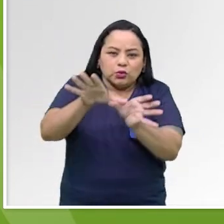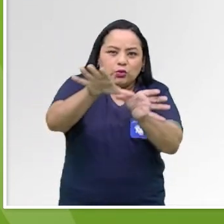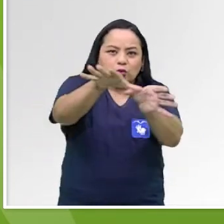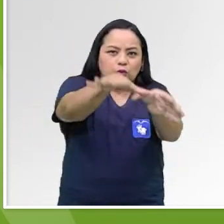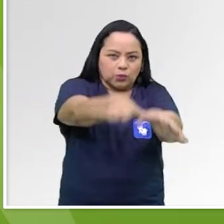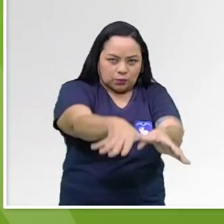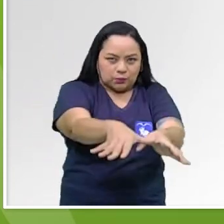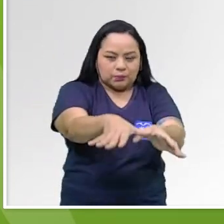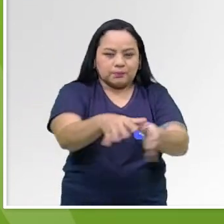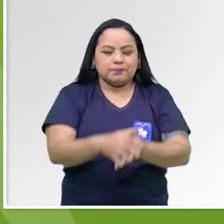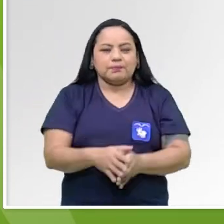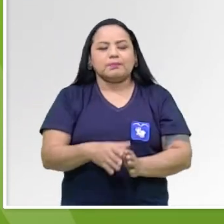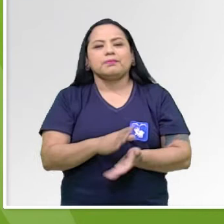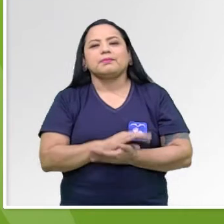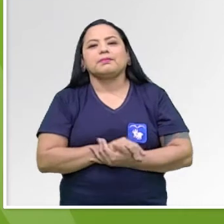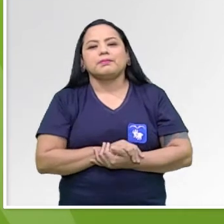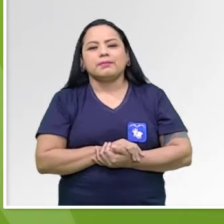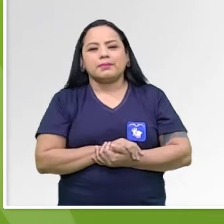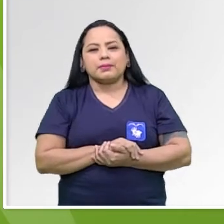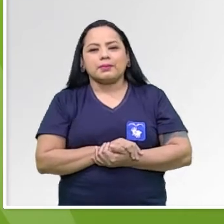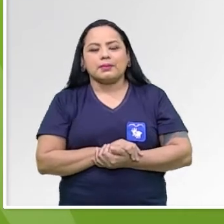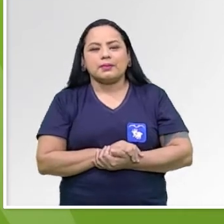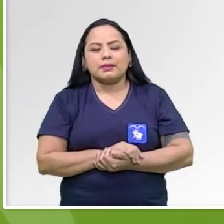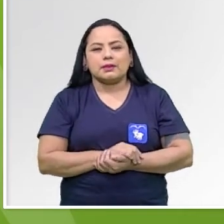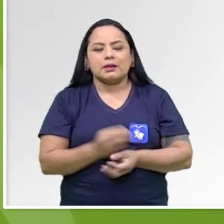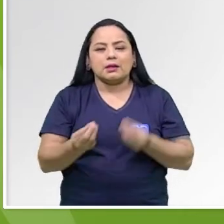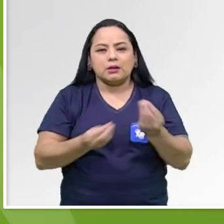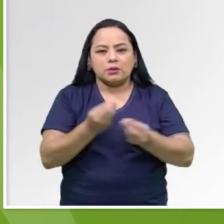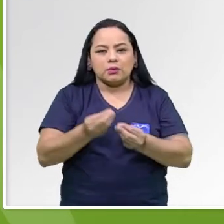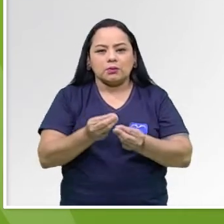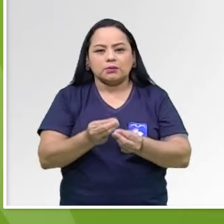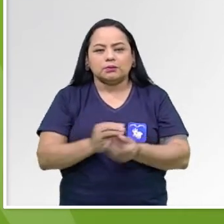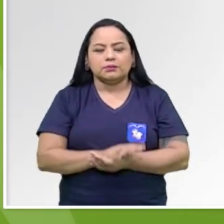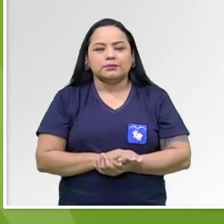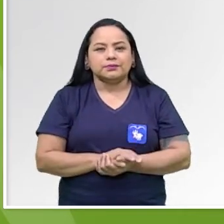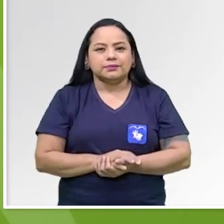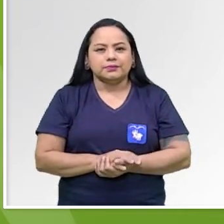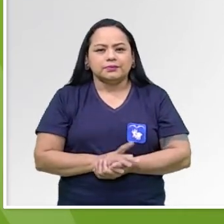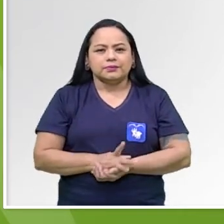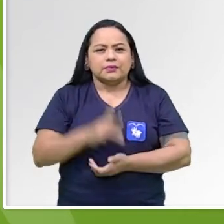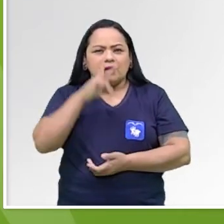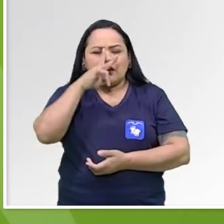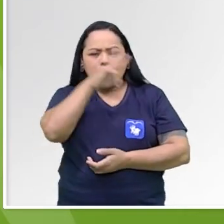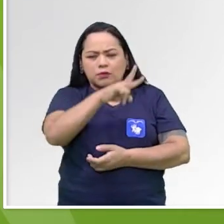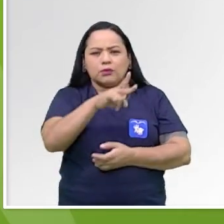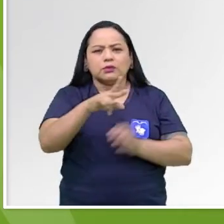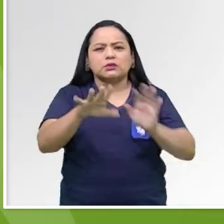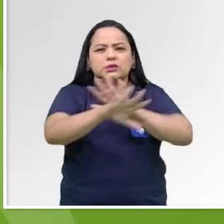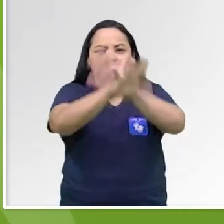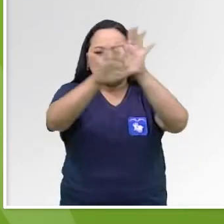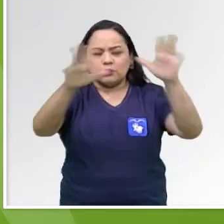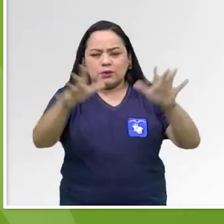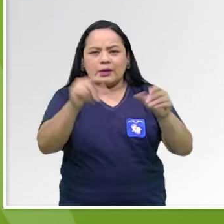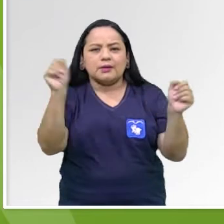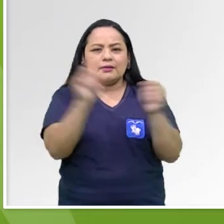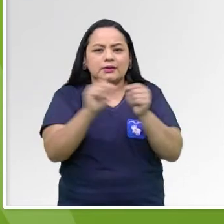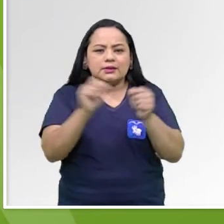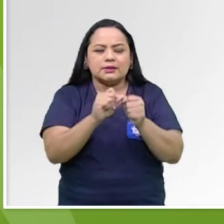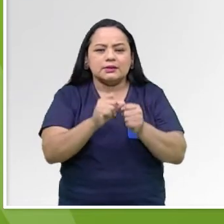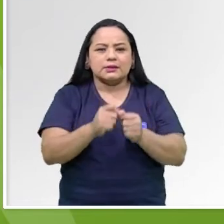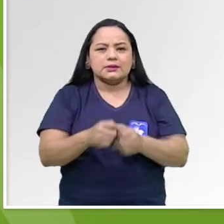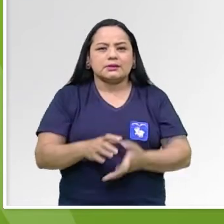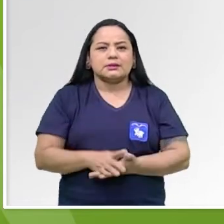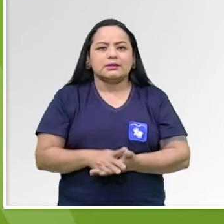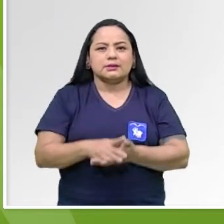isso diminui ali a resistência, né? Aumenta, na verdade, a resistência dele no ar, e aí faz com que ele caia